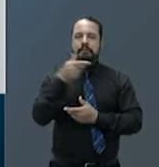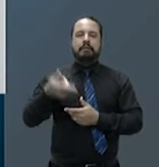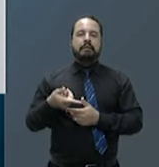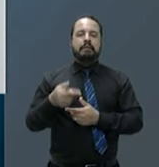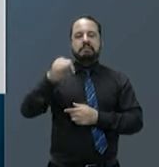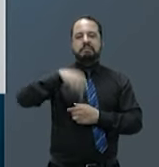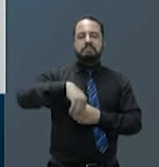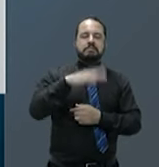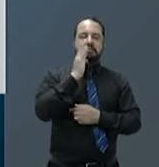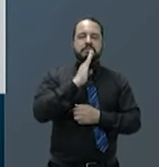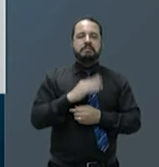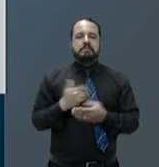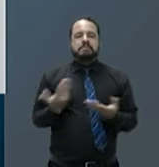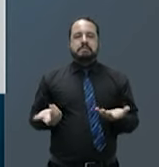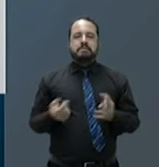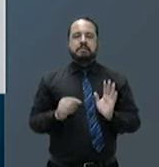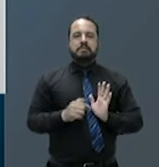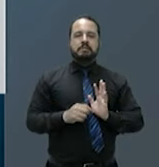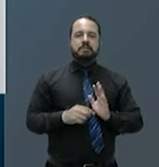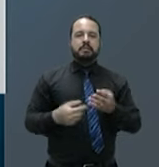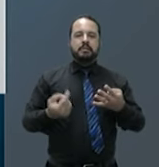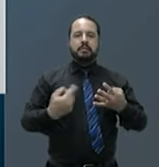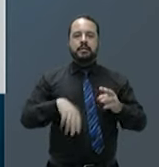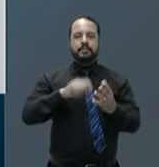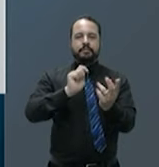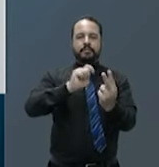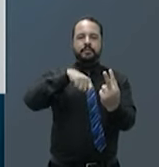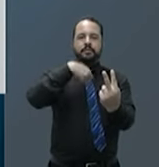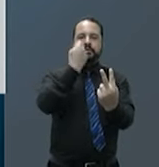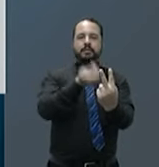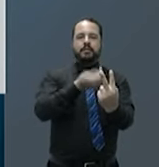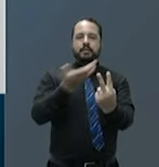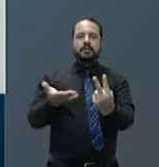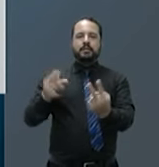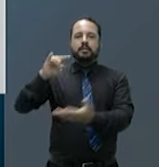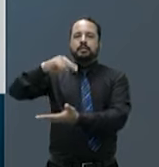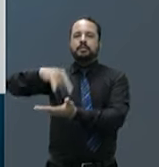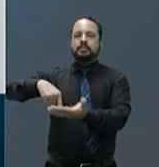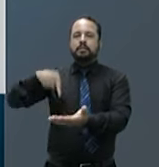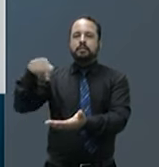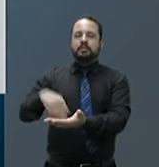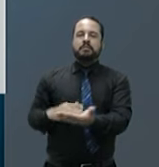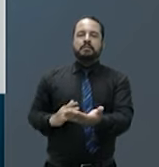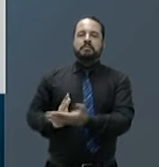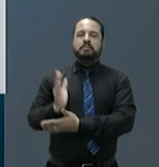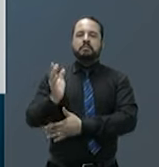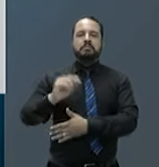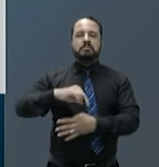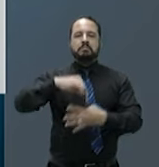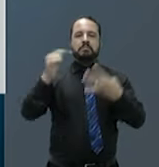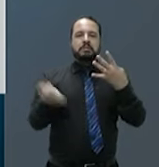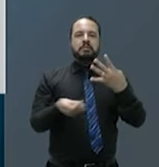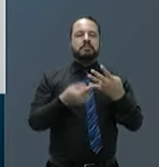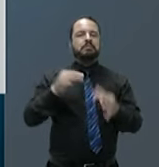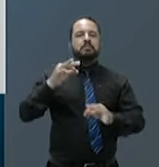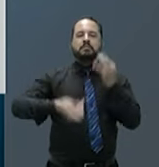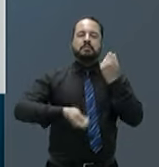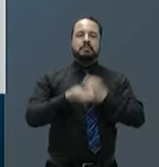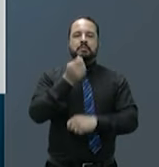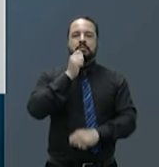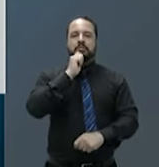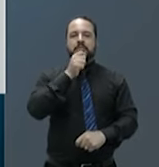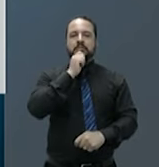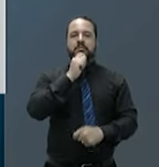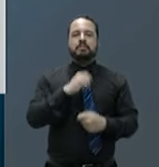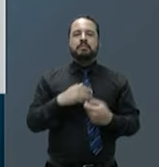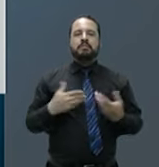ré não apresentou documento idôneo que comprove que a sentença homologanda não transitou em julgado, ou mesmo que é objeto de